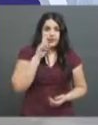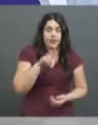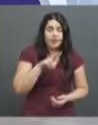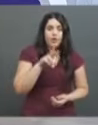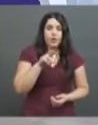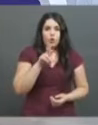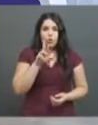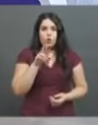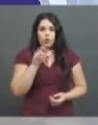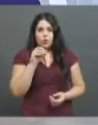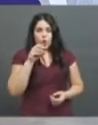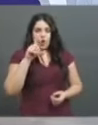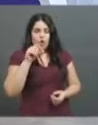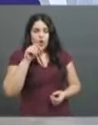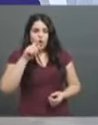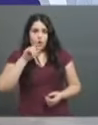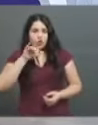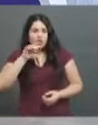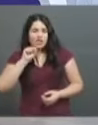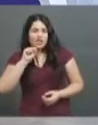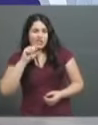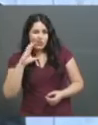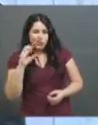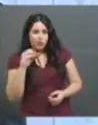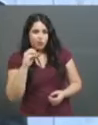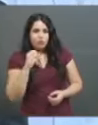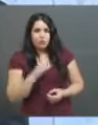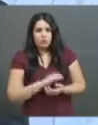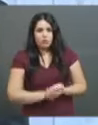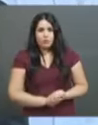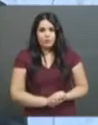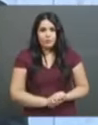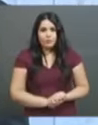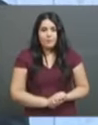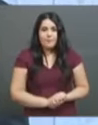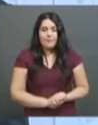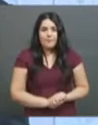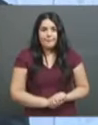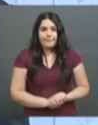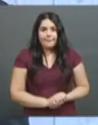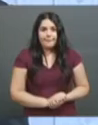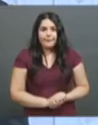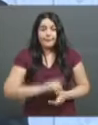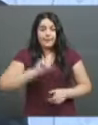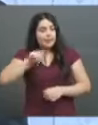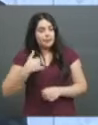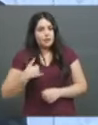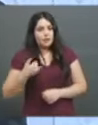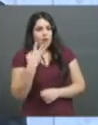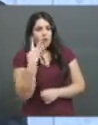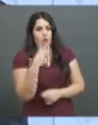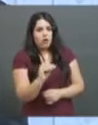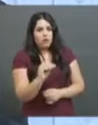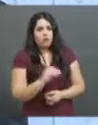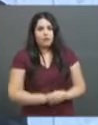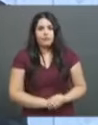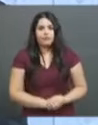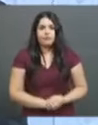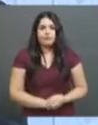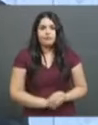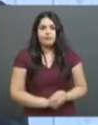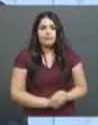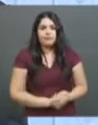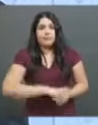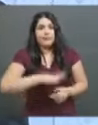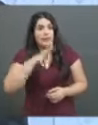sou urologista, vou falar do ponto de vista urológico, né? Sem dúvida alguma, depois dos 40 anos, a atenção